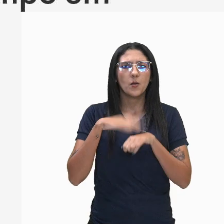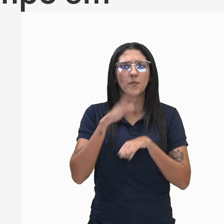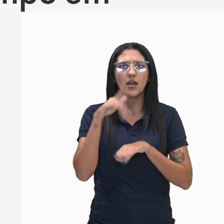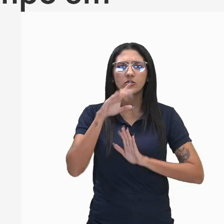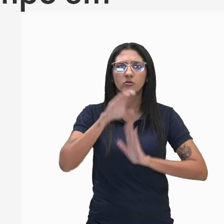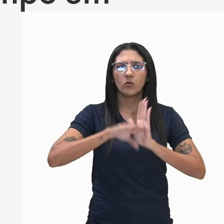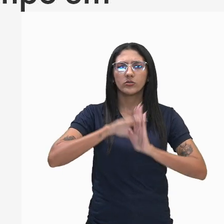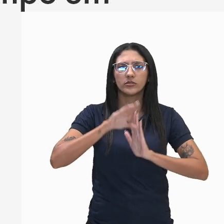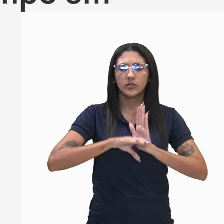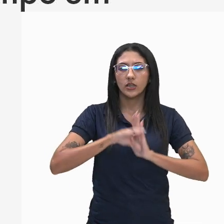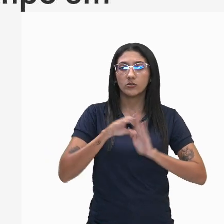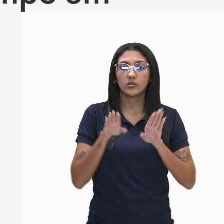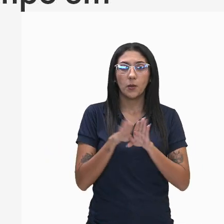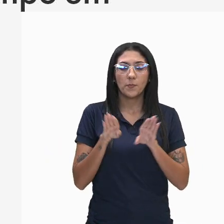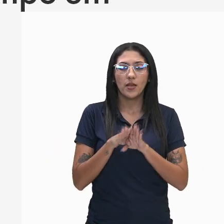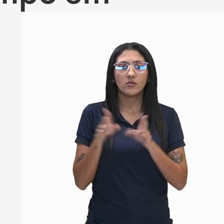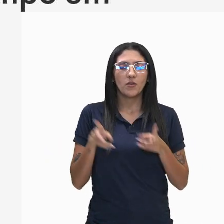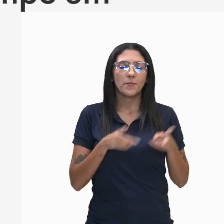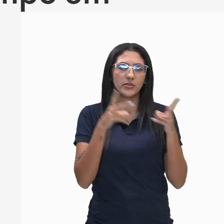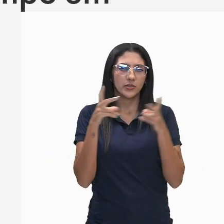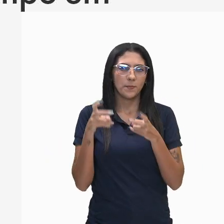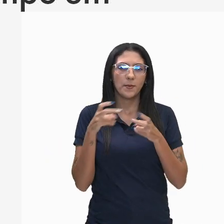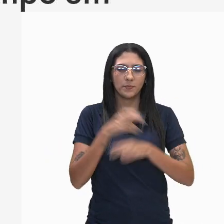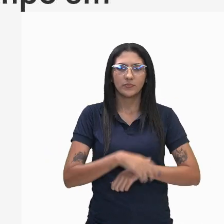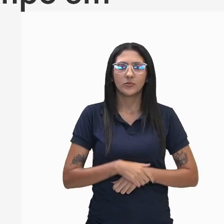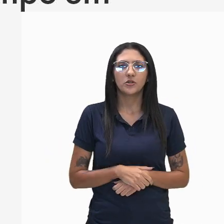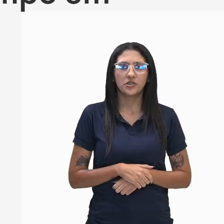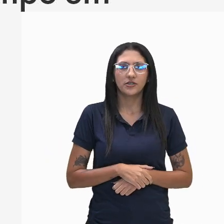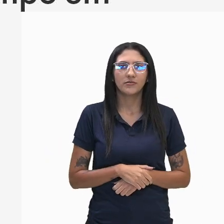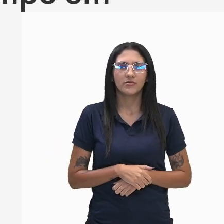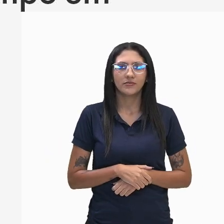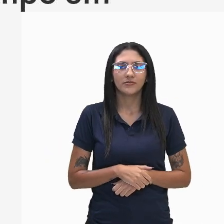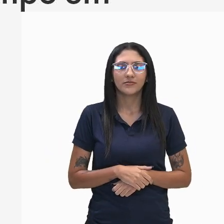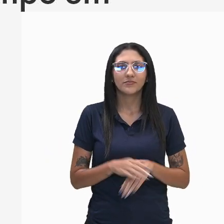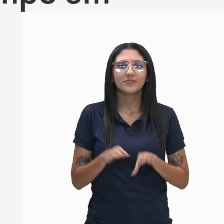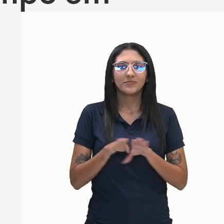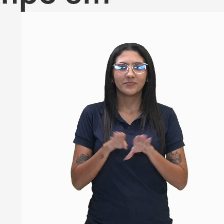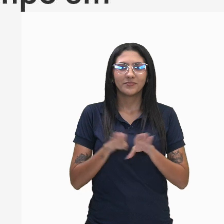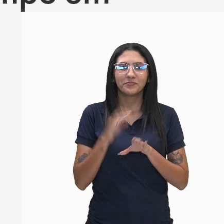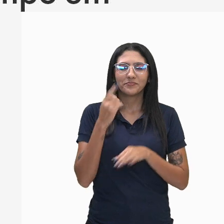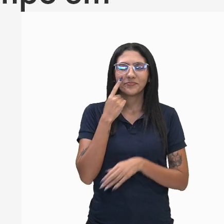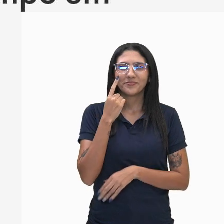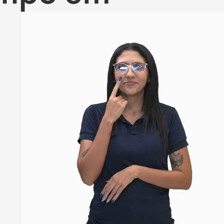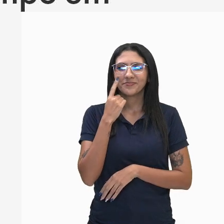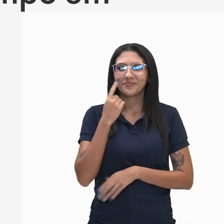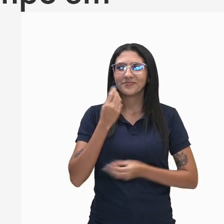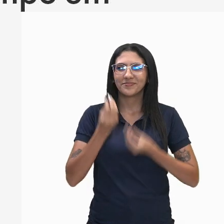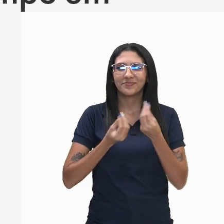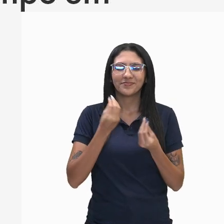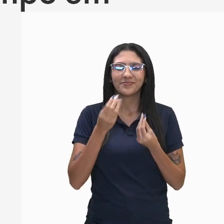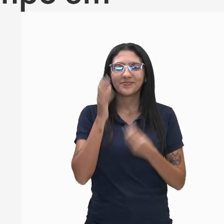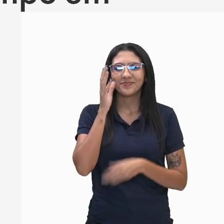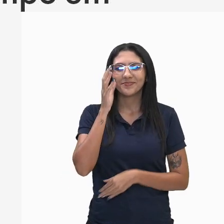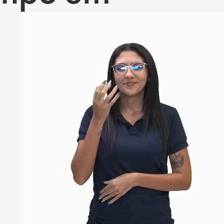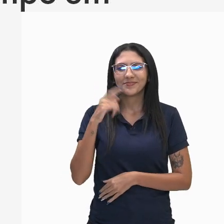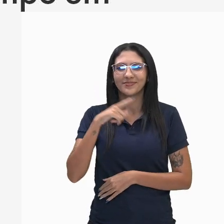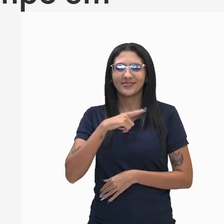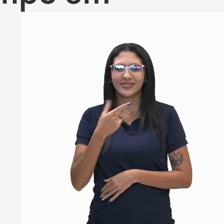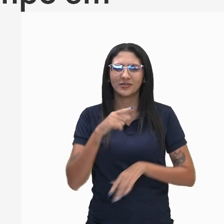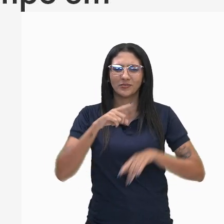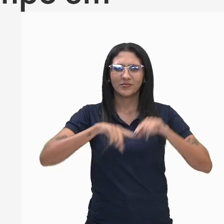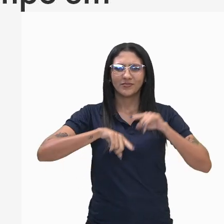teoria e vai observar como ela é formada, tá? Então, a litosfera da Terra, a camada